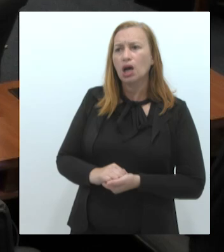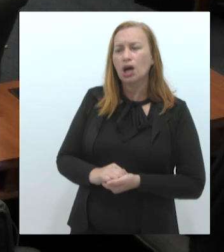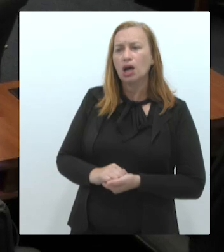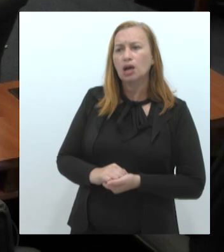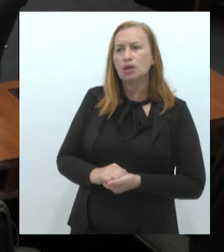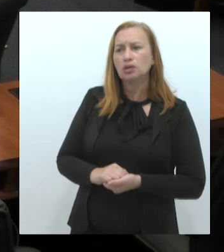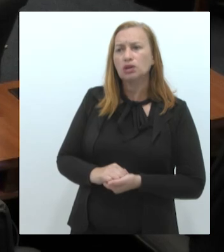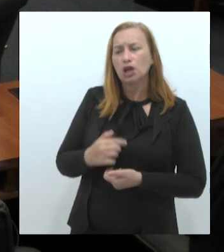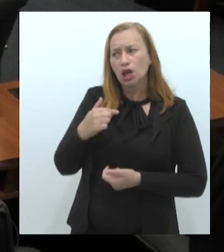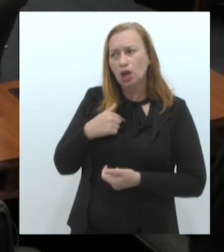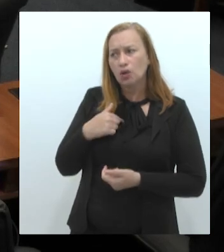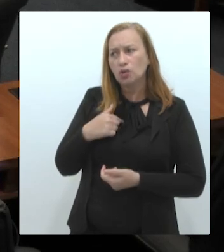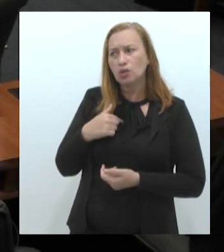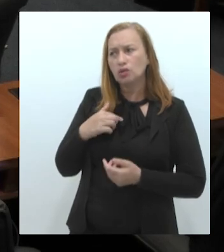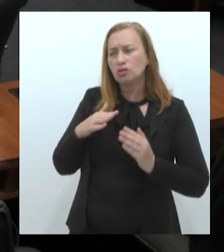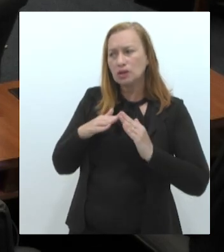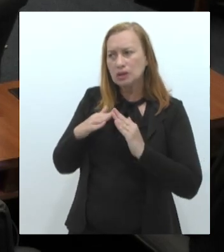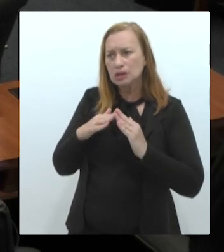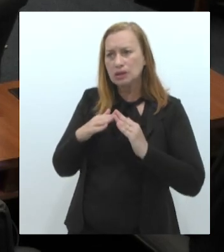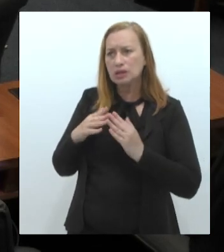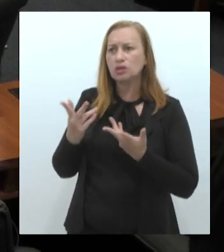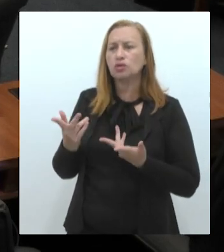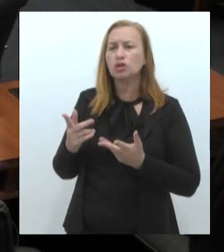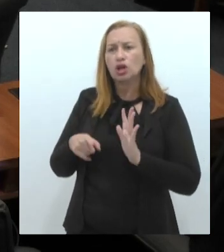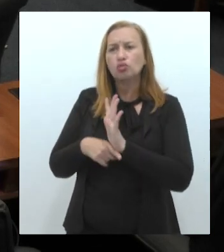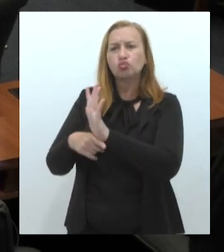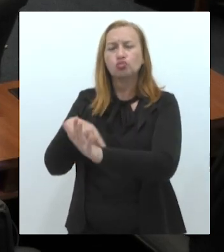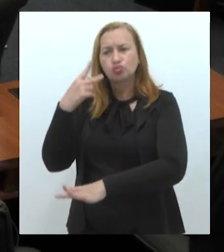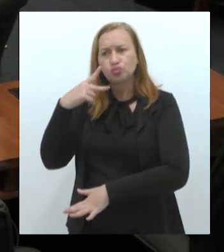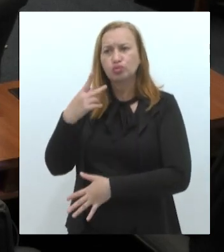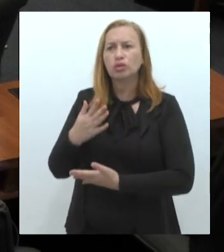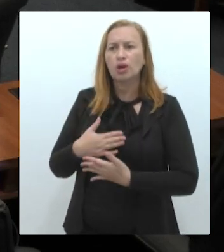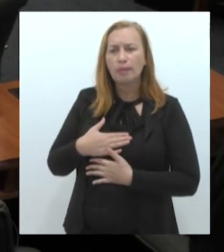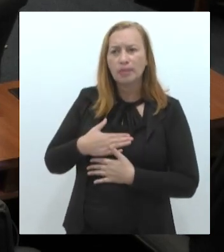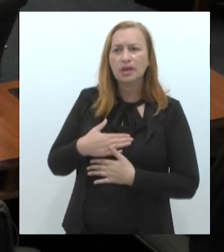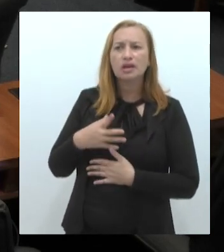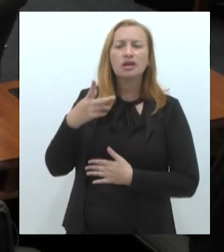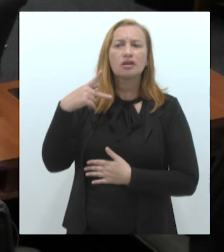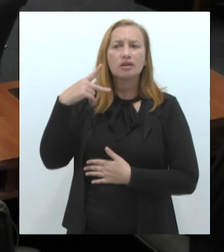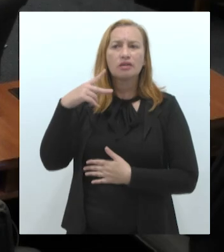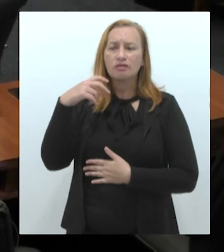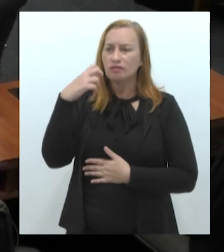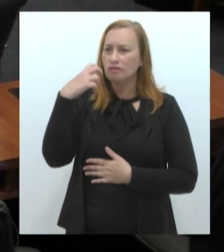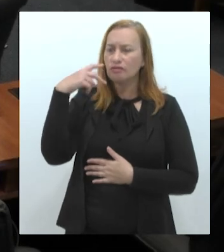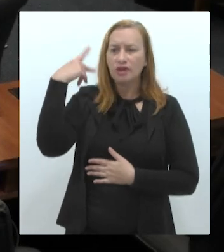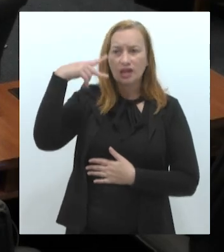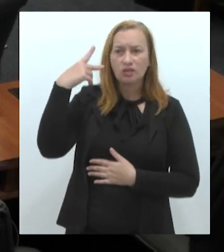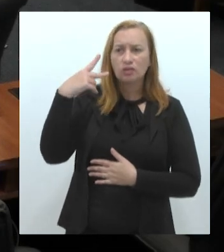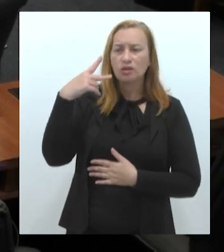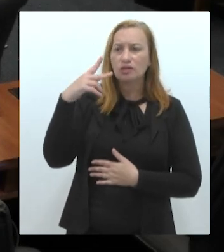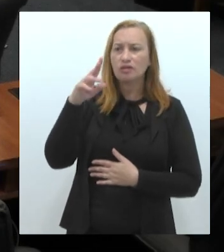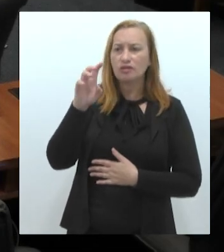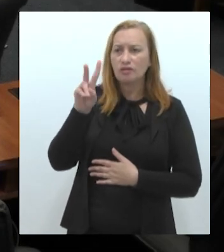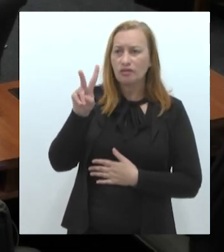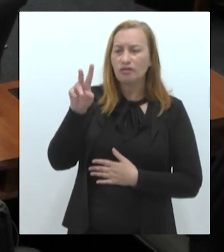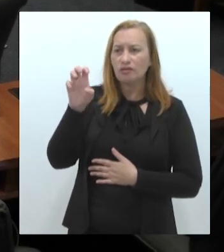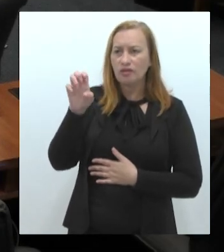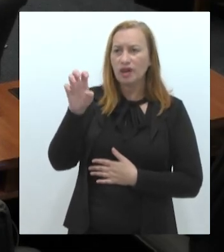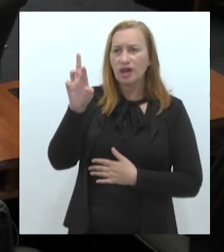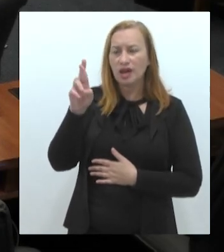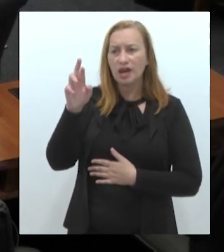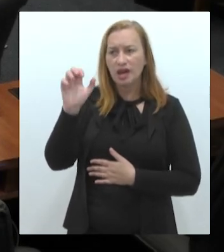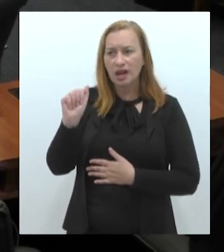nossas agremiações, que nos ajuda politicamente, a minha, a vereadora Vera Lins, adquiri a camisa estampada